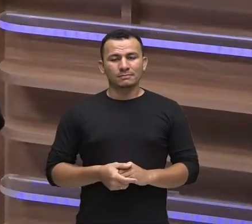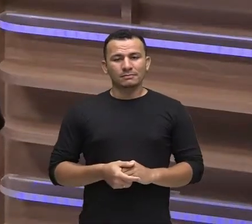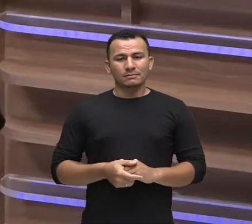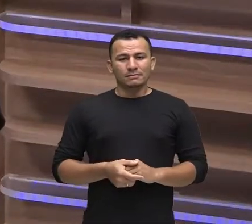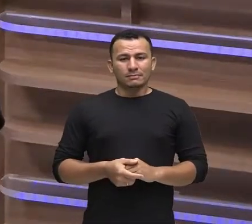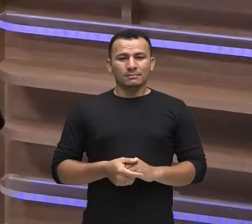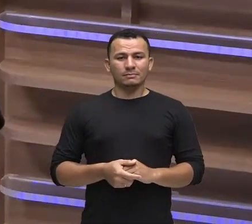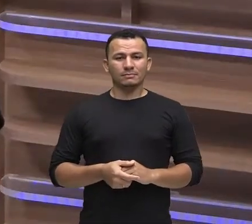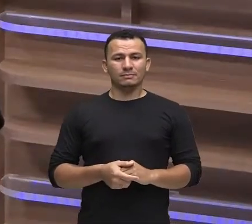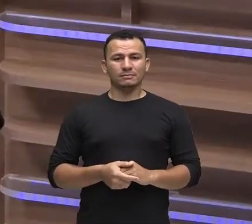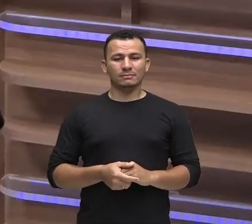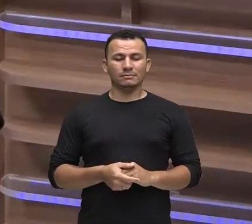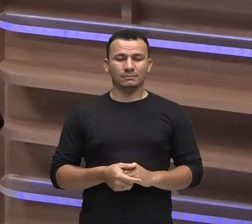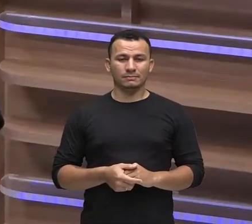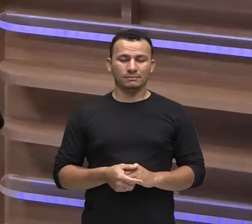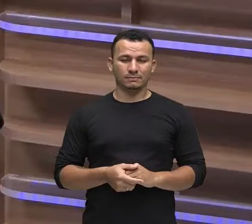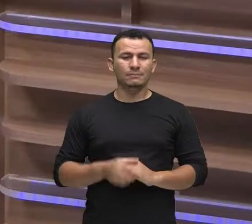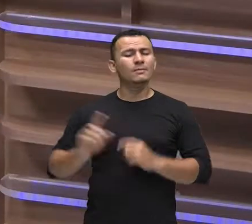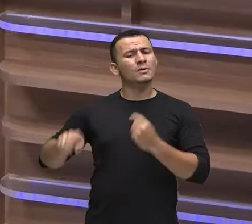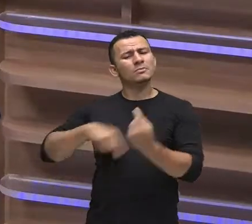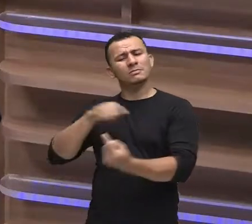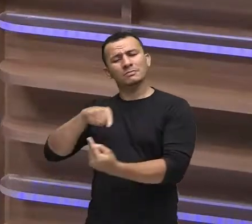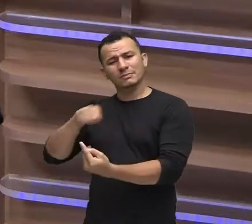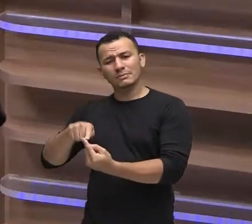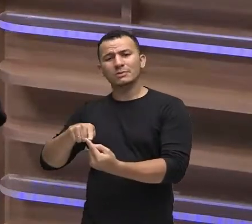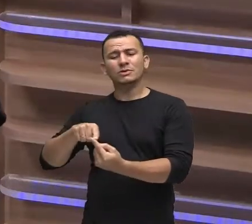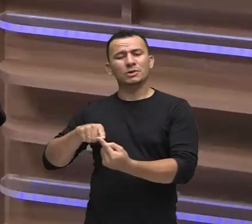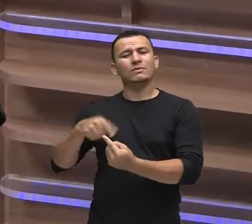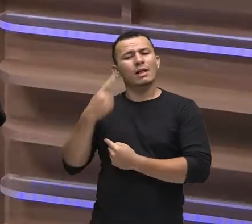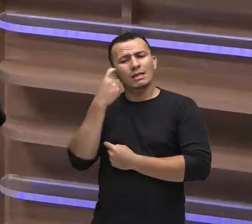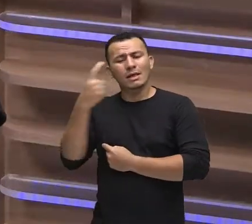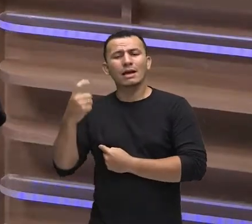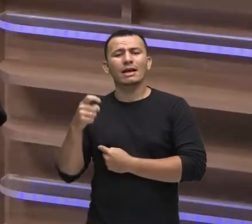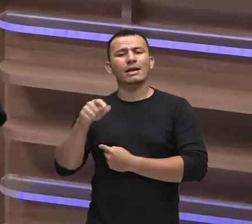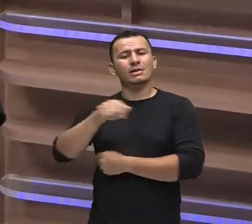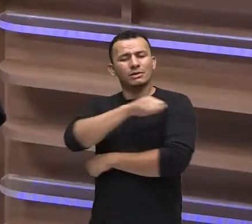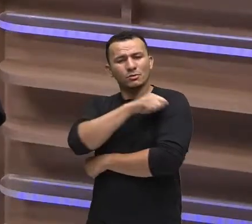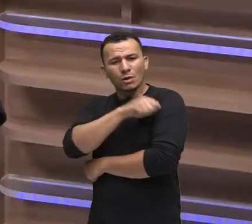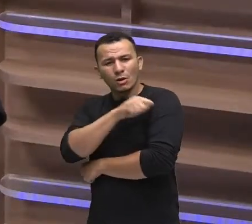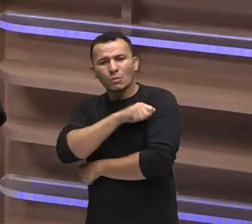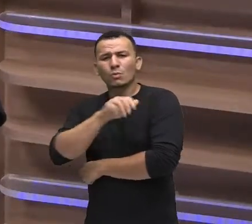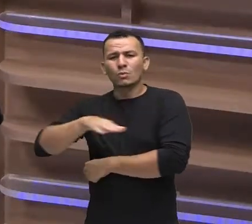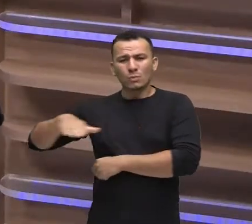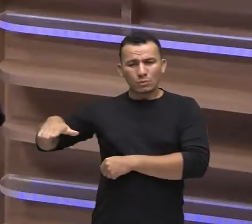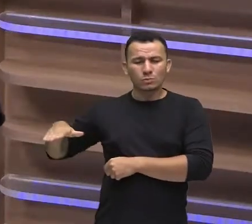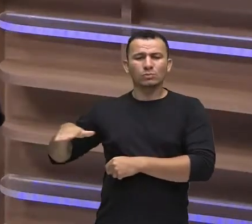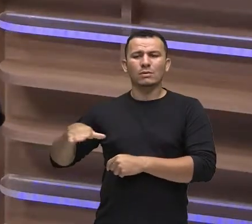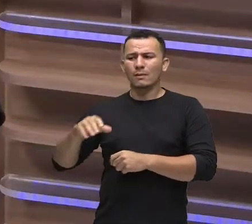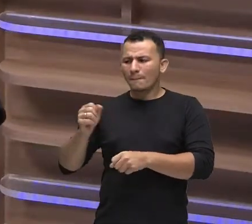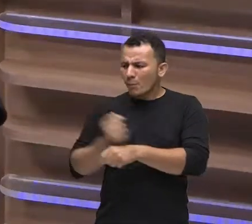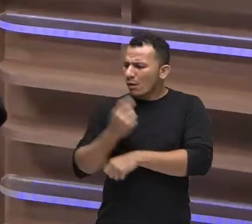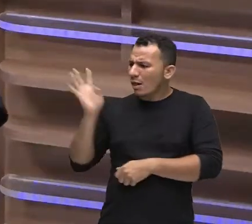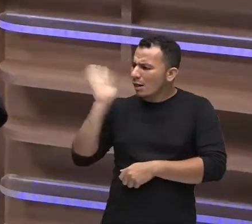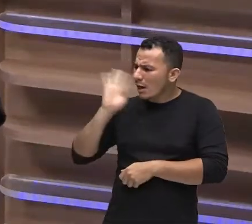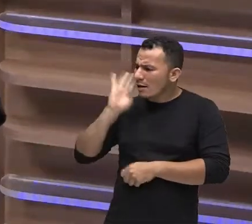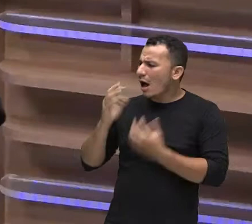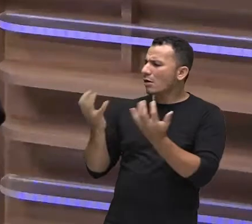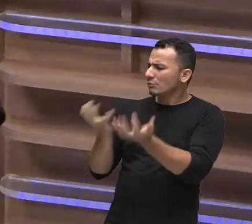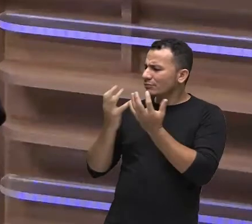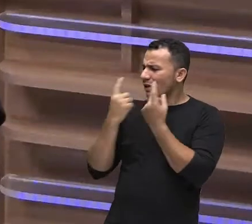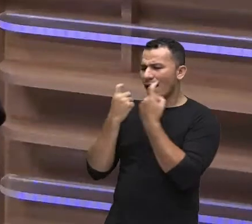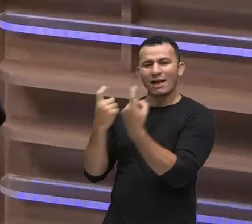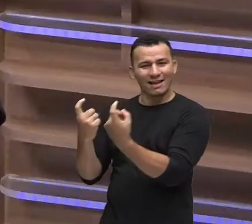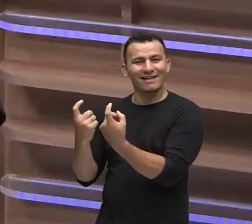a fim de gerar esse interesse no menino, no aluno, de, poxa, isso é legal. Um outro